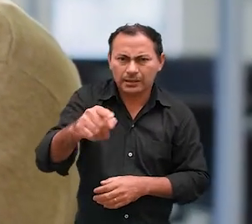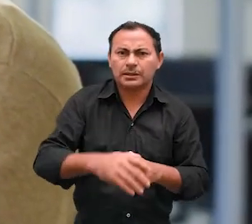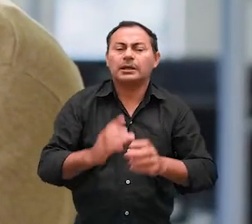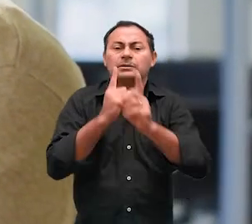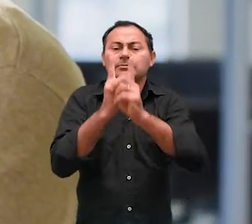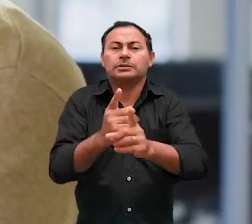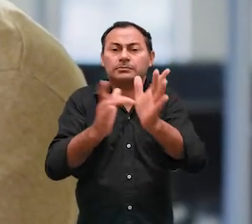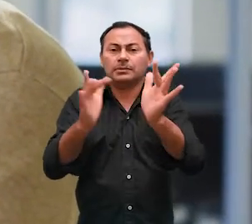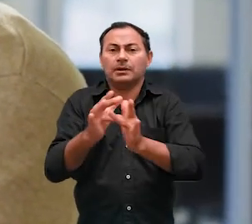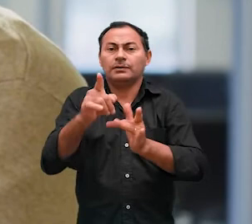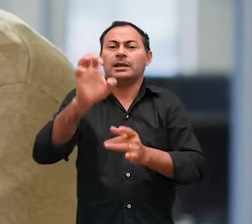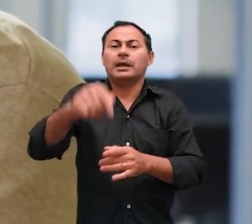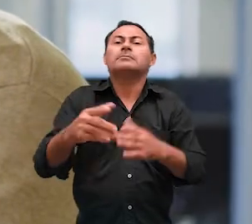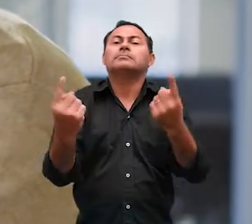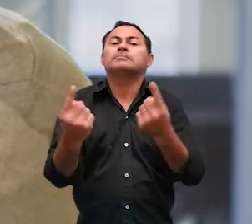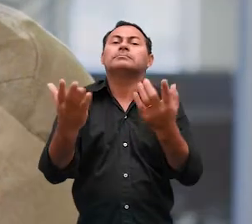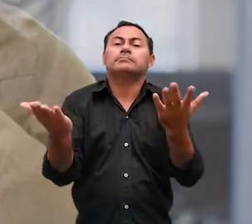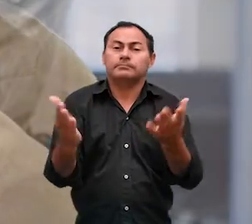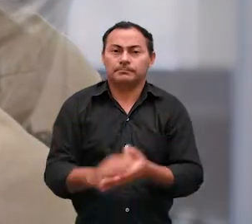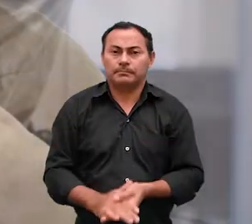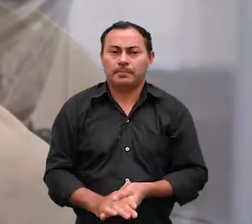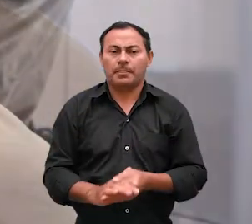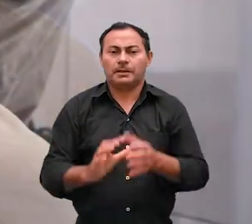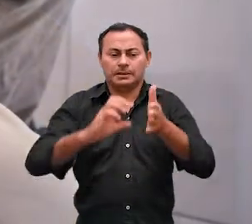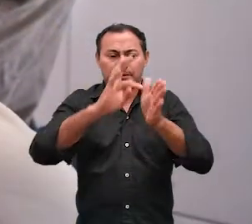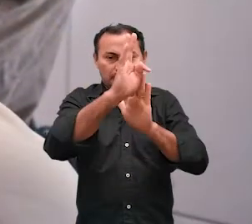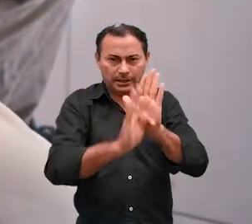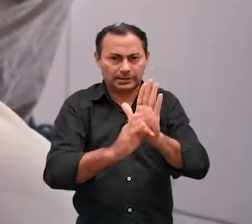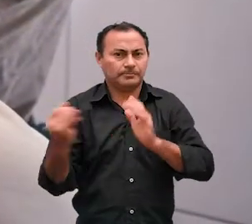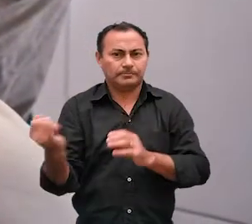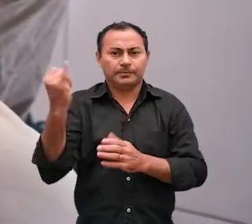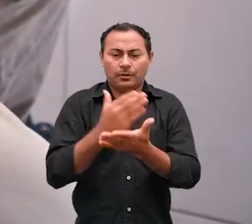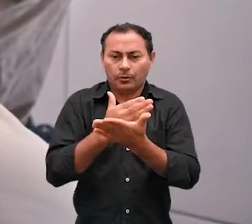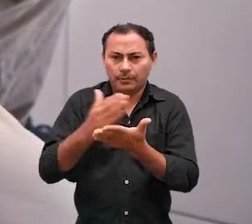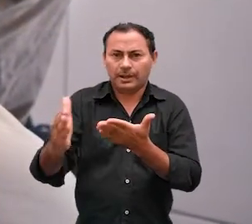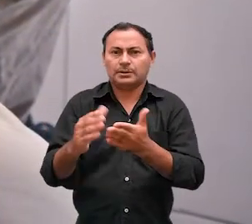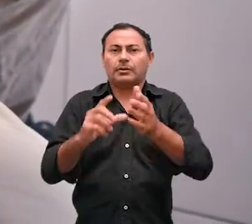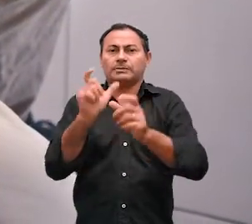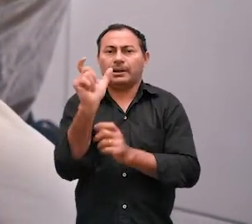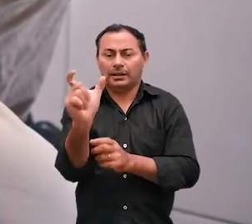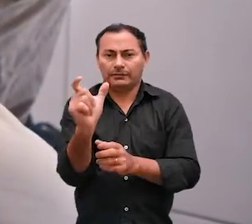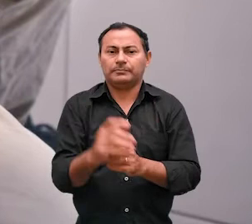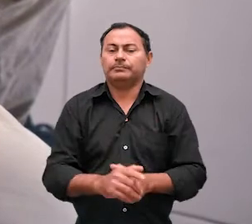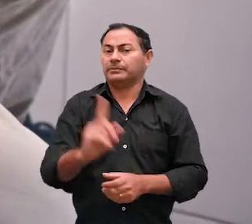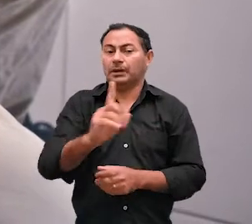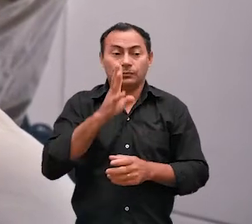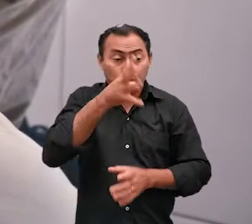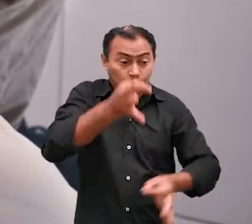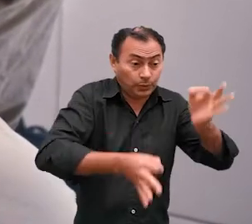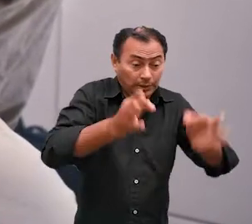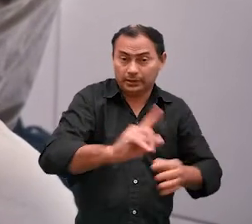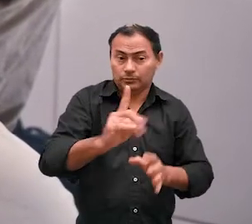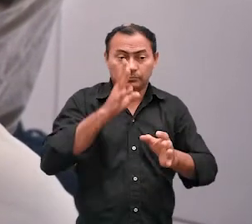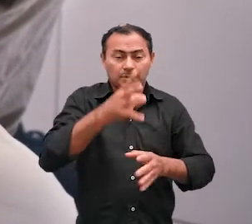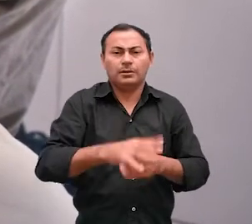você é que tipo de discípulo de Jesus Cristo você é em essa passagem então importante começa com as seguintes palavras não